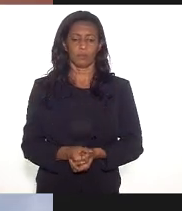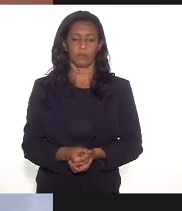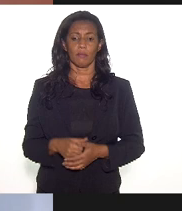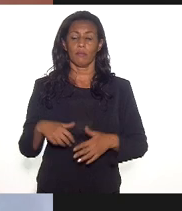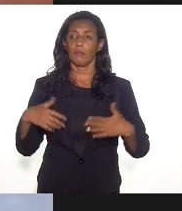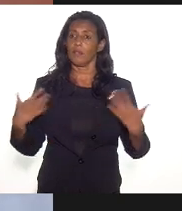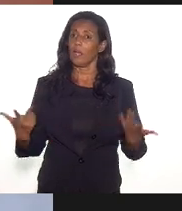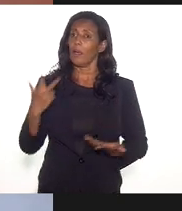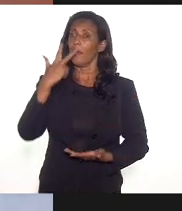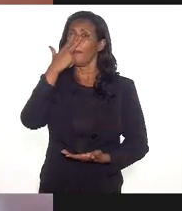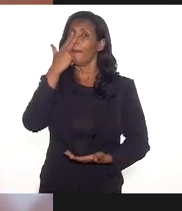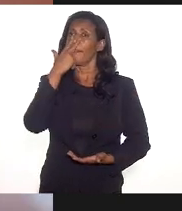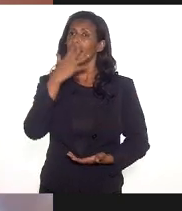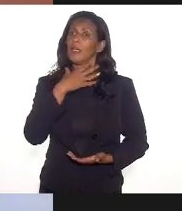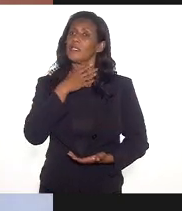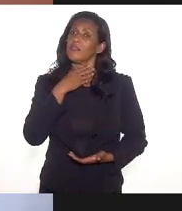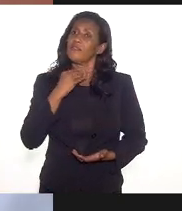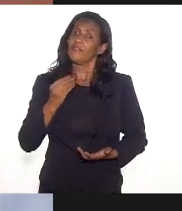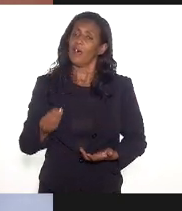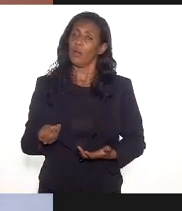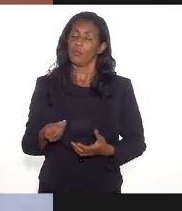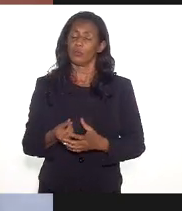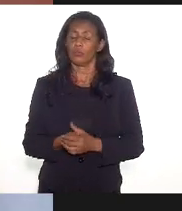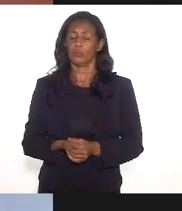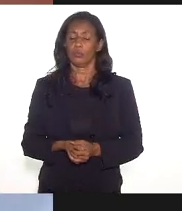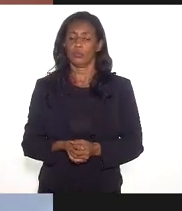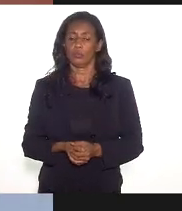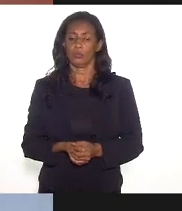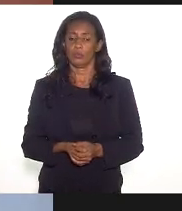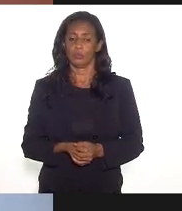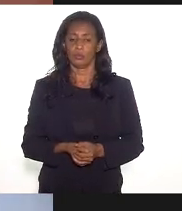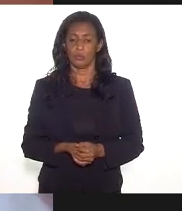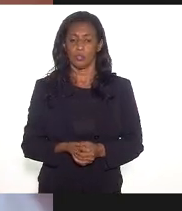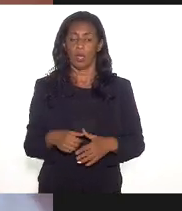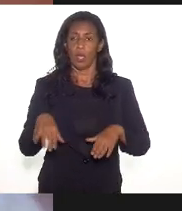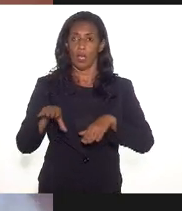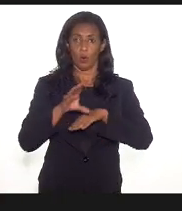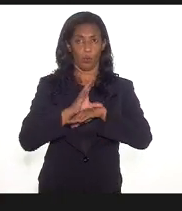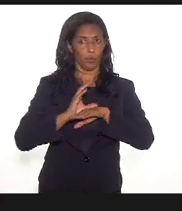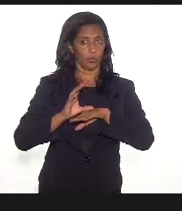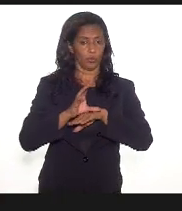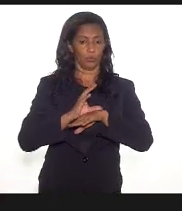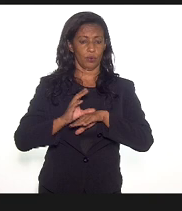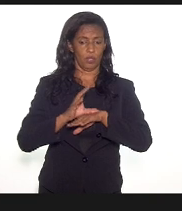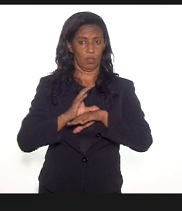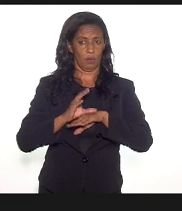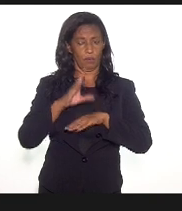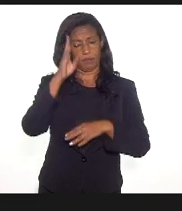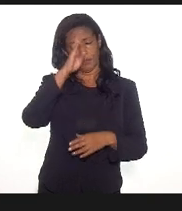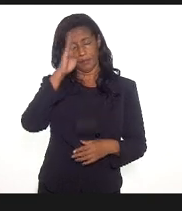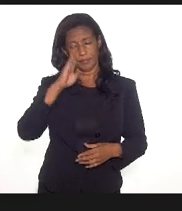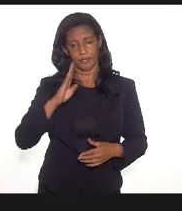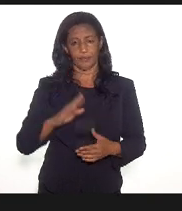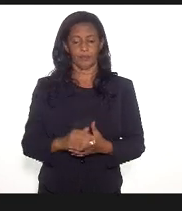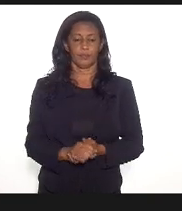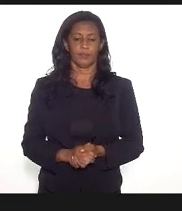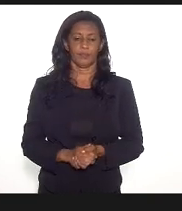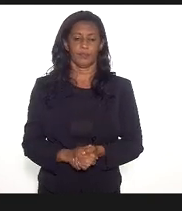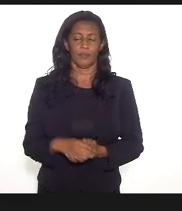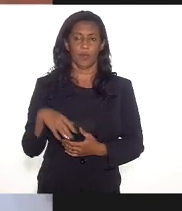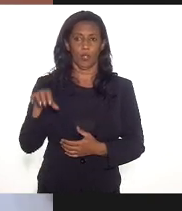parece uma fake, porque eu vou... Deixa eu esclarecer. A Constituição brasileira, de